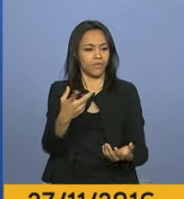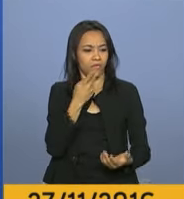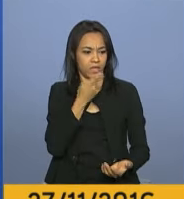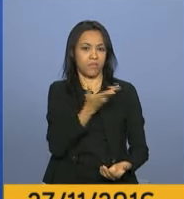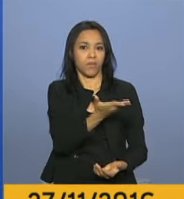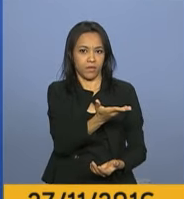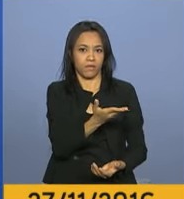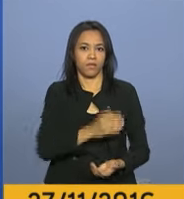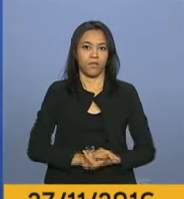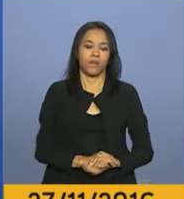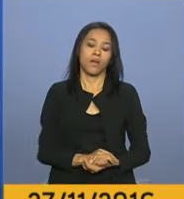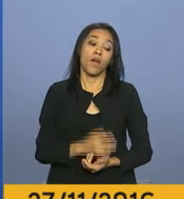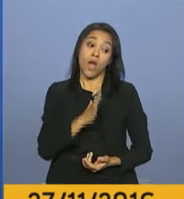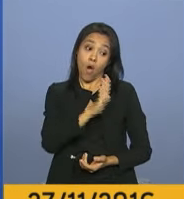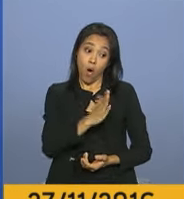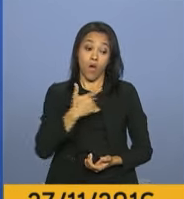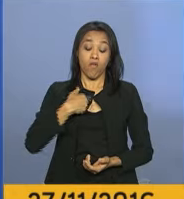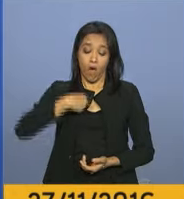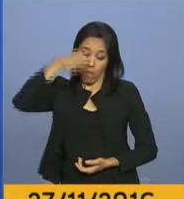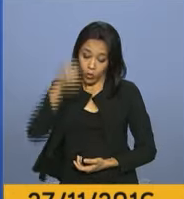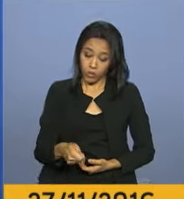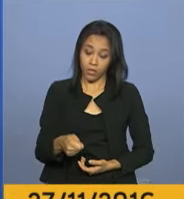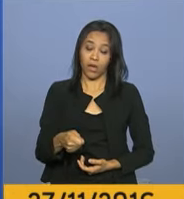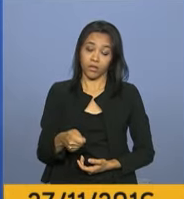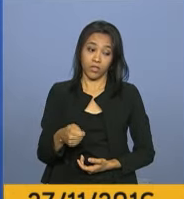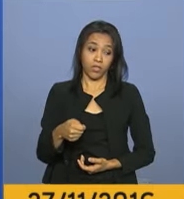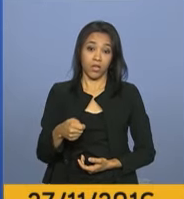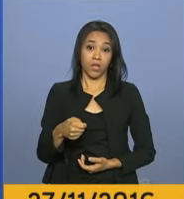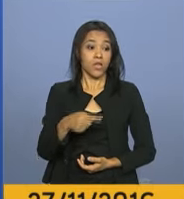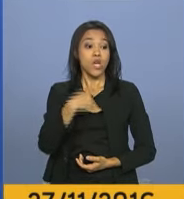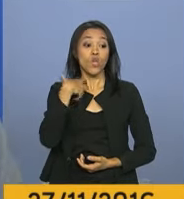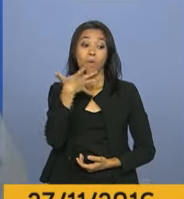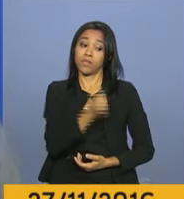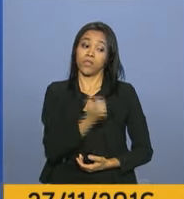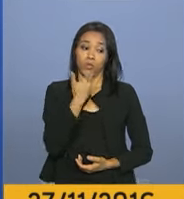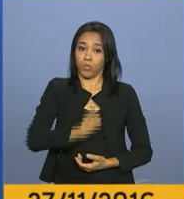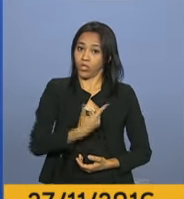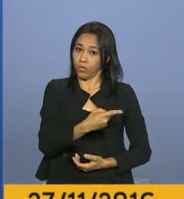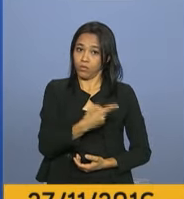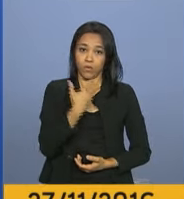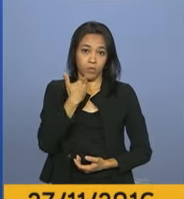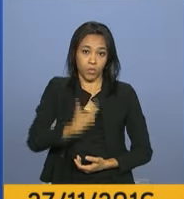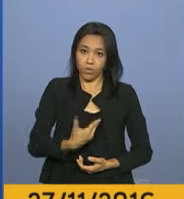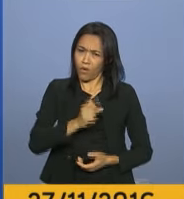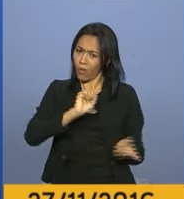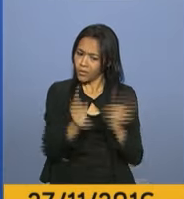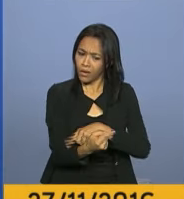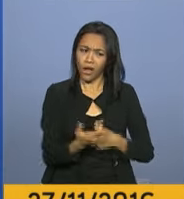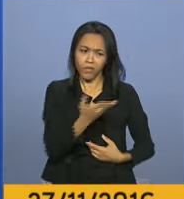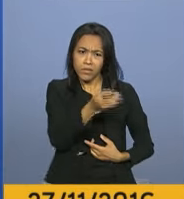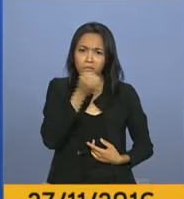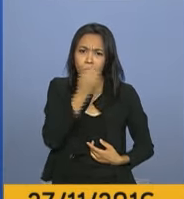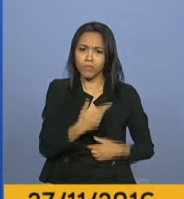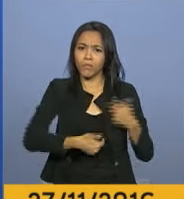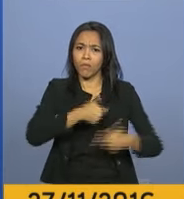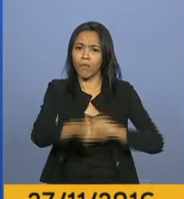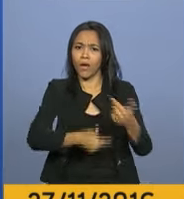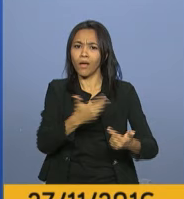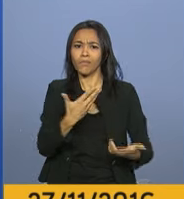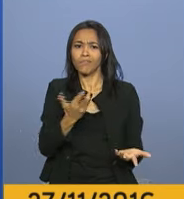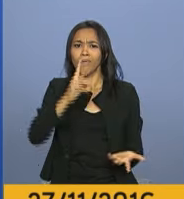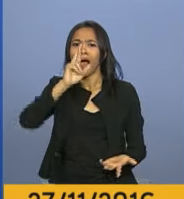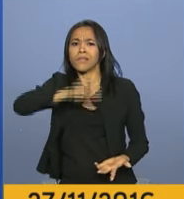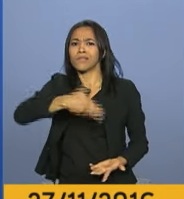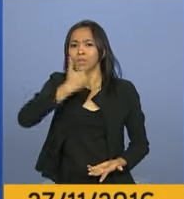até, eu vou exercer minha autoridade, não vou aceitar seu pedido. Ao contrário, você faz um bom trabalho, não há razão